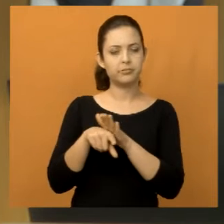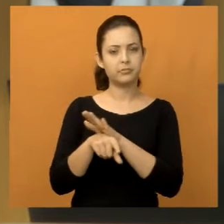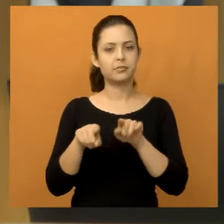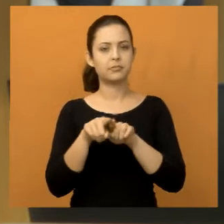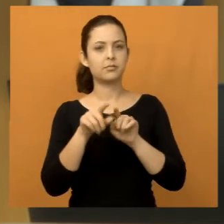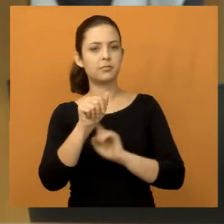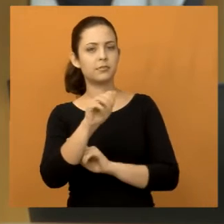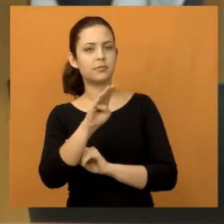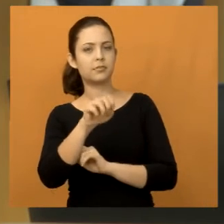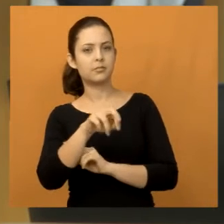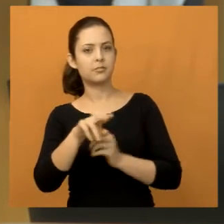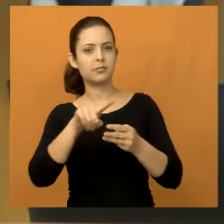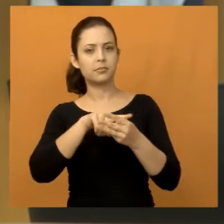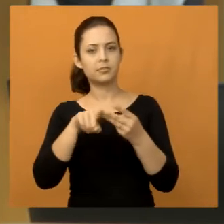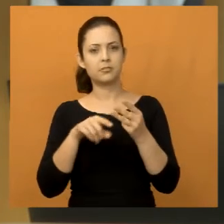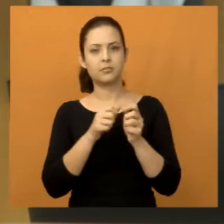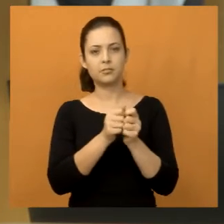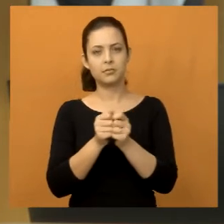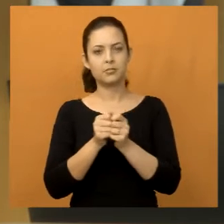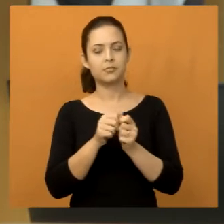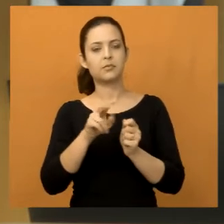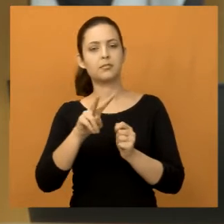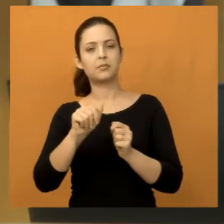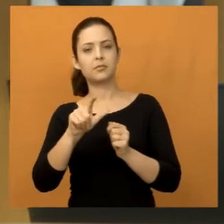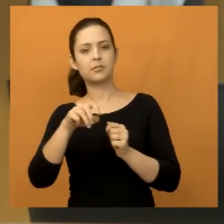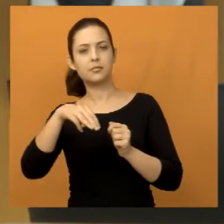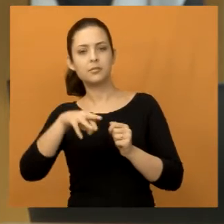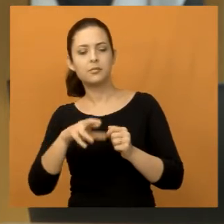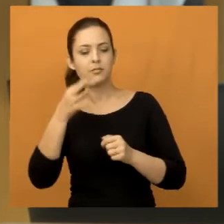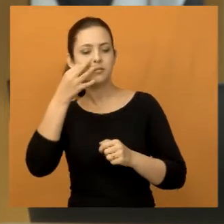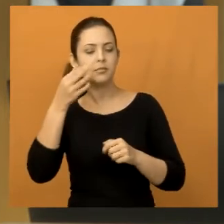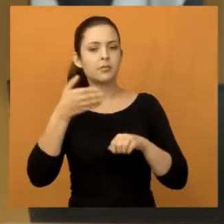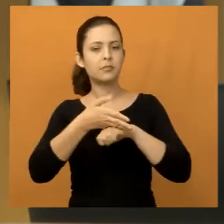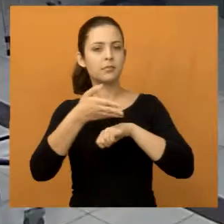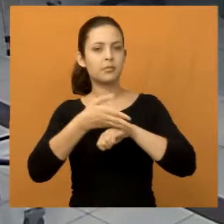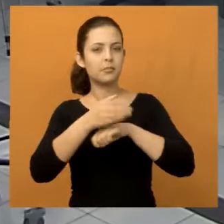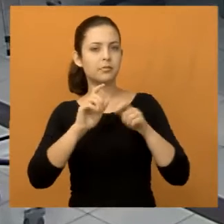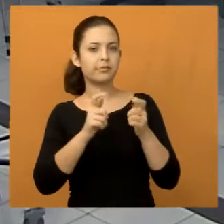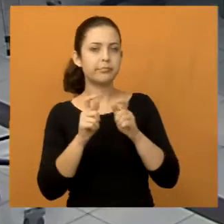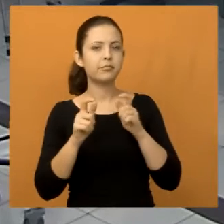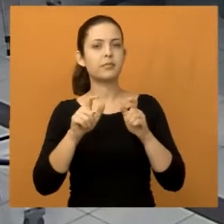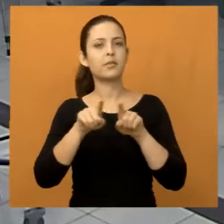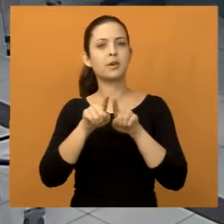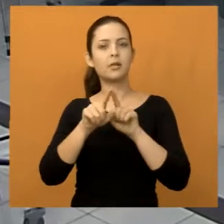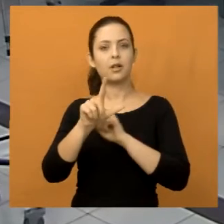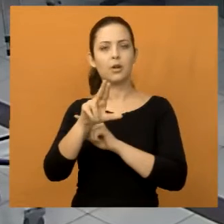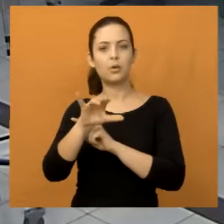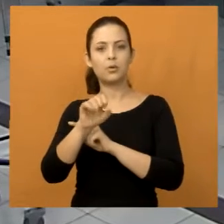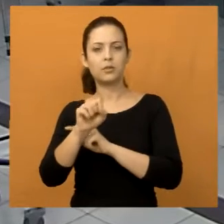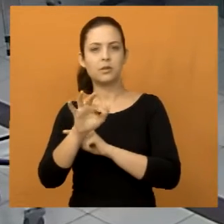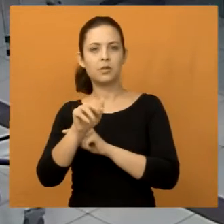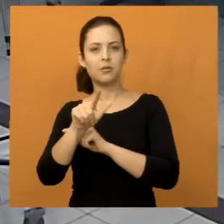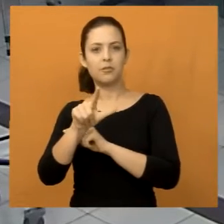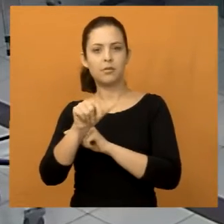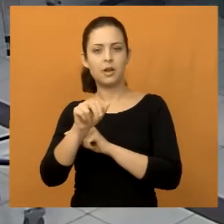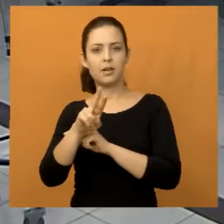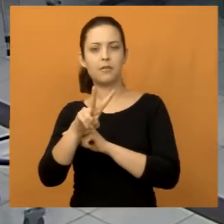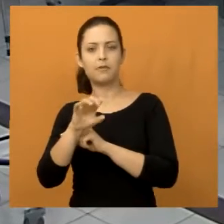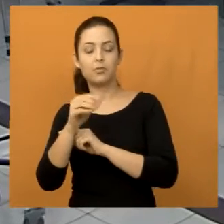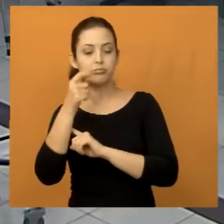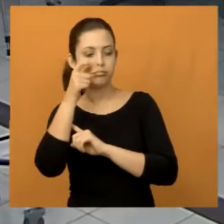Abner, qual estivemos juntos aqui, o Valmir, que esteve presente em todas, Luiz Flávio também, que esteve sempre acompanhando, também mostrou